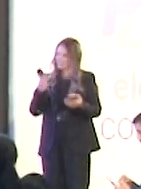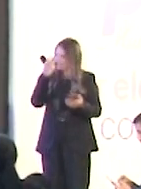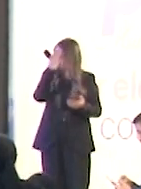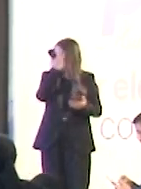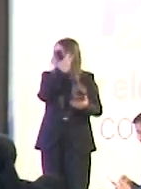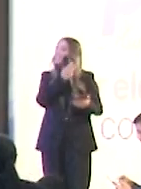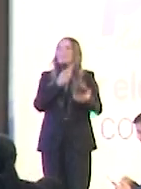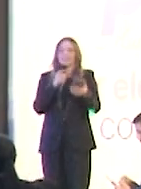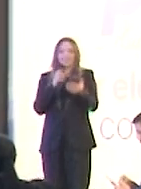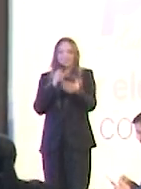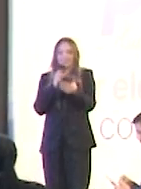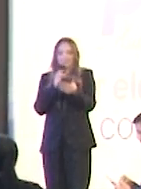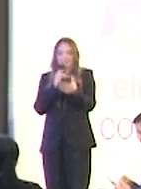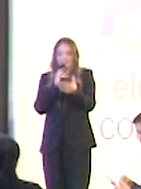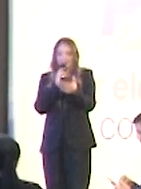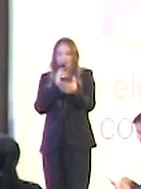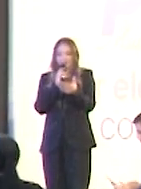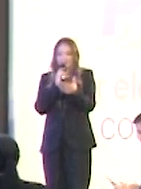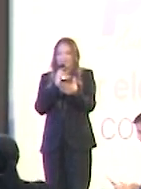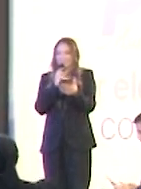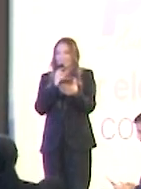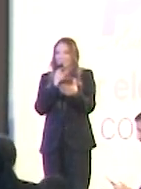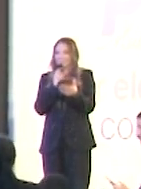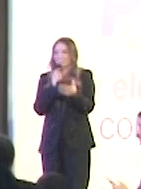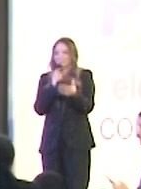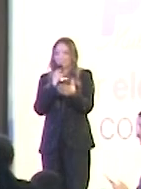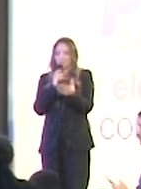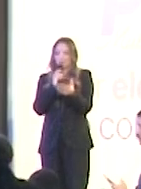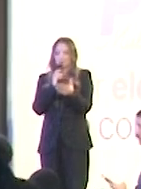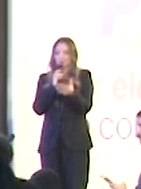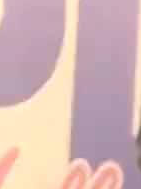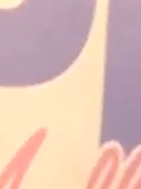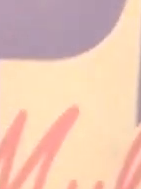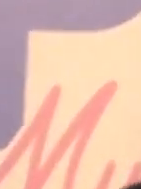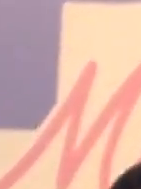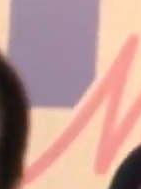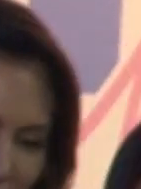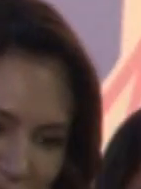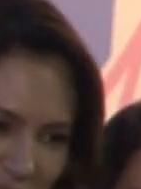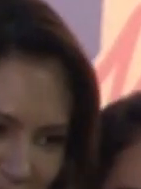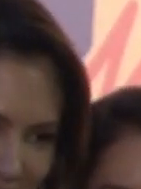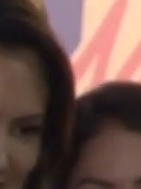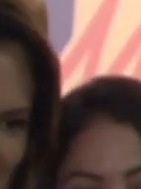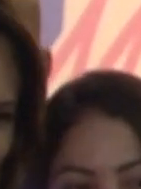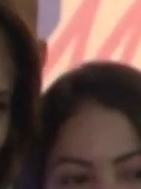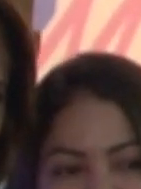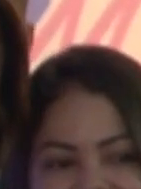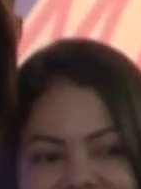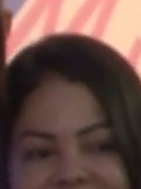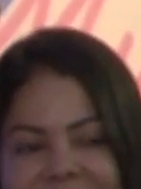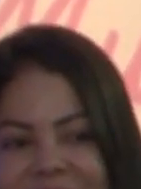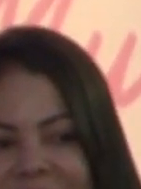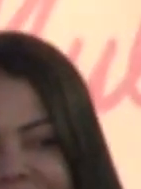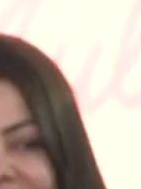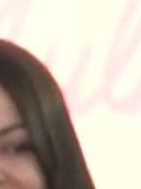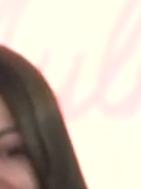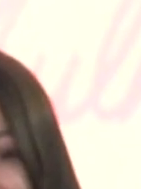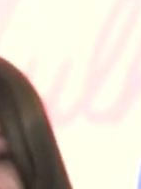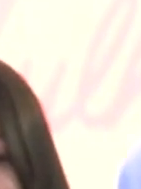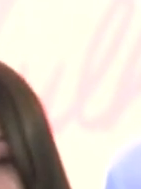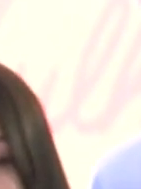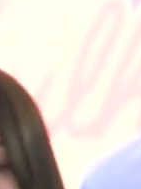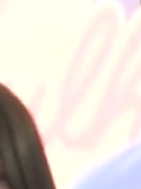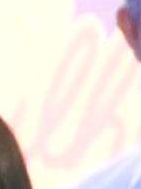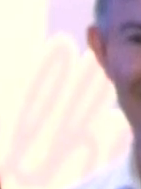agora Mato Grosso. É um reconhecimento também da grande votação que o presidente Bolsonaro teve aqui num avanço do primeiro turno para o